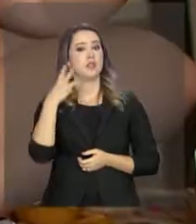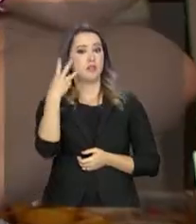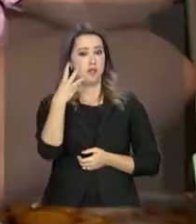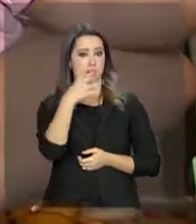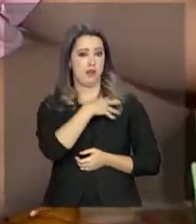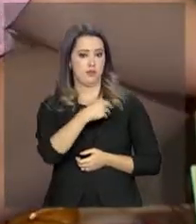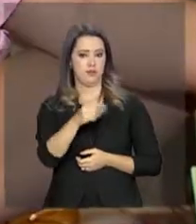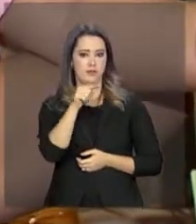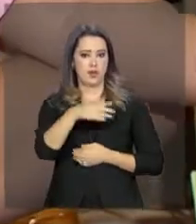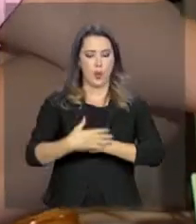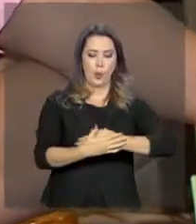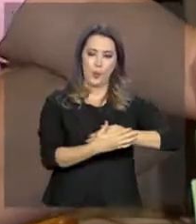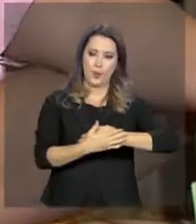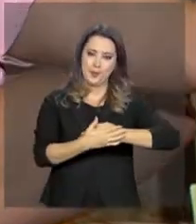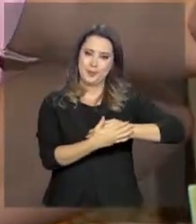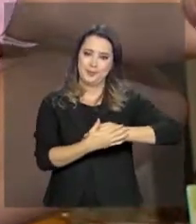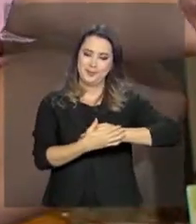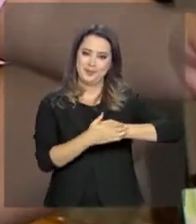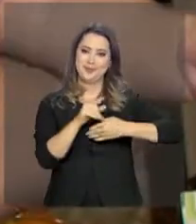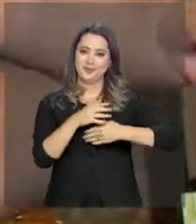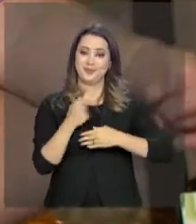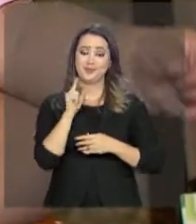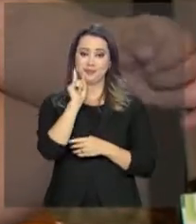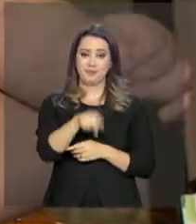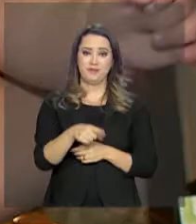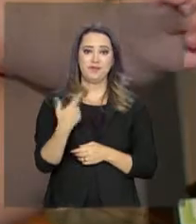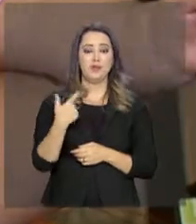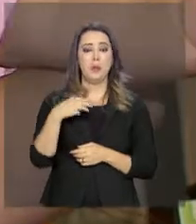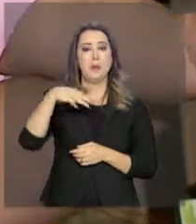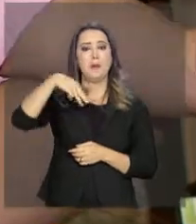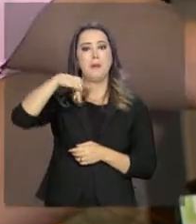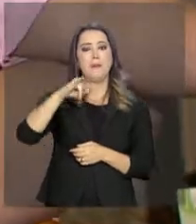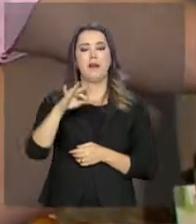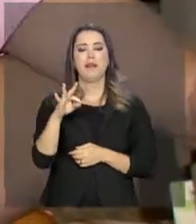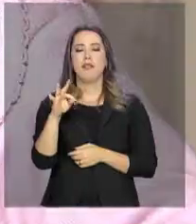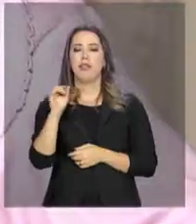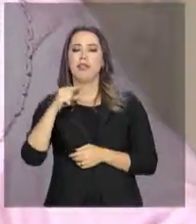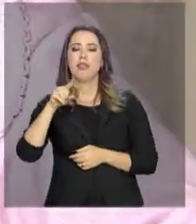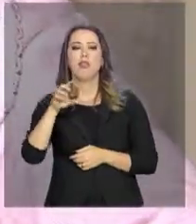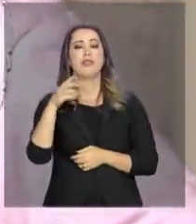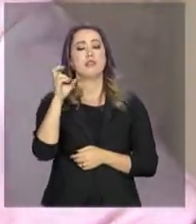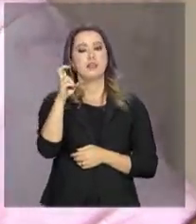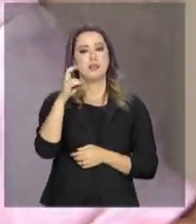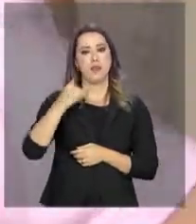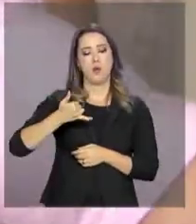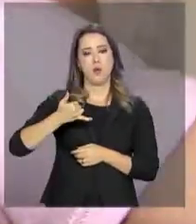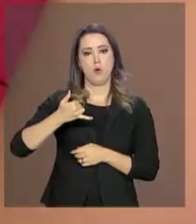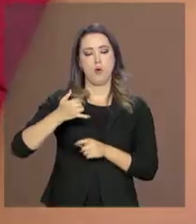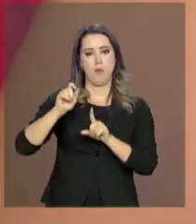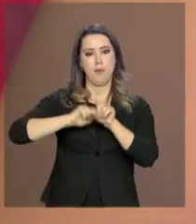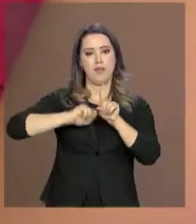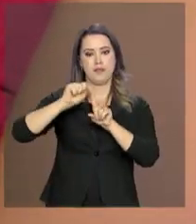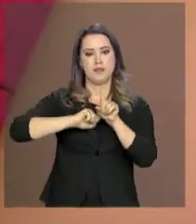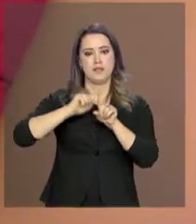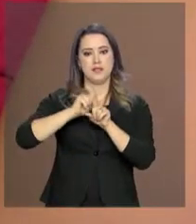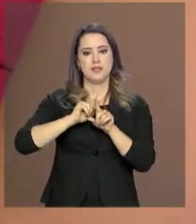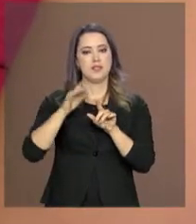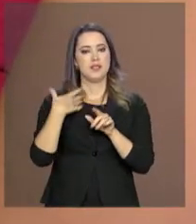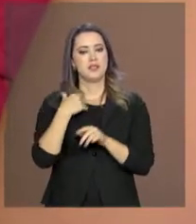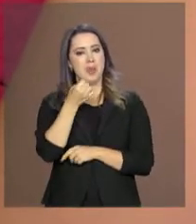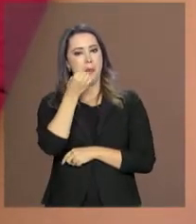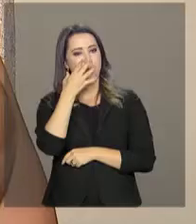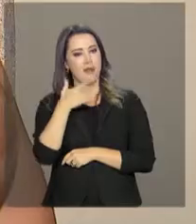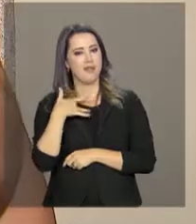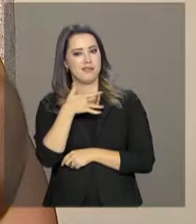a cassoulet de sintática em seu colo a maitê ela tem cinco meses está saudável assim devido ao aleitamento materno